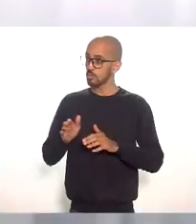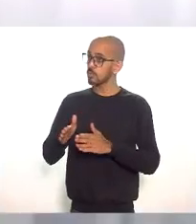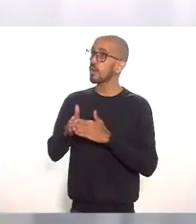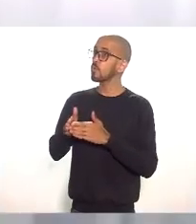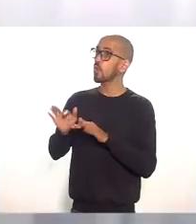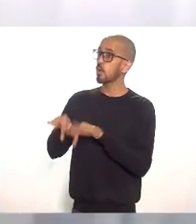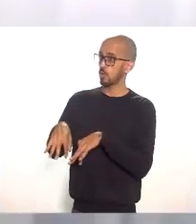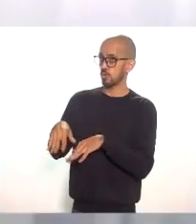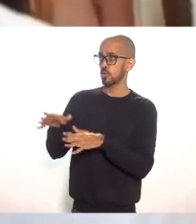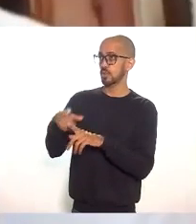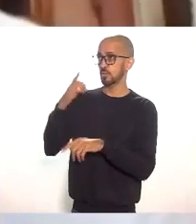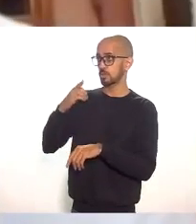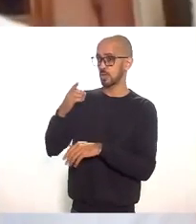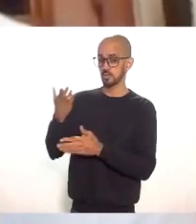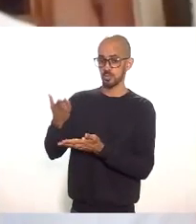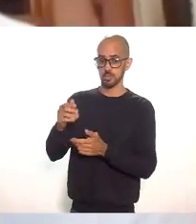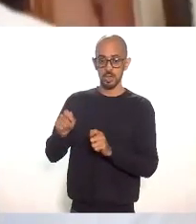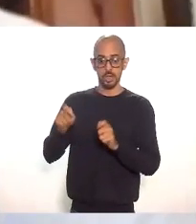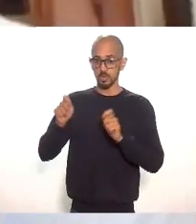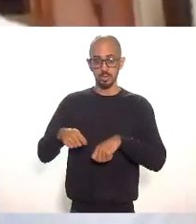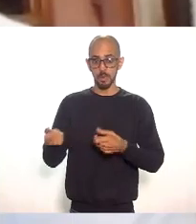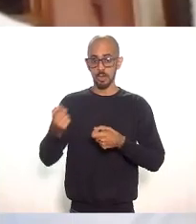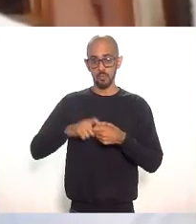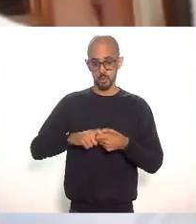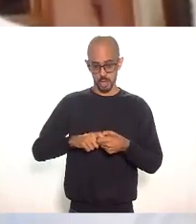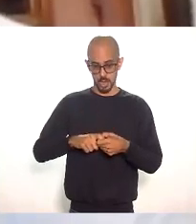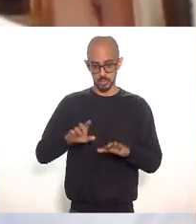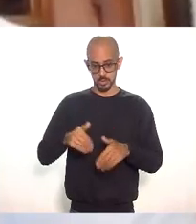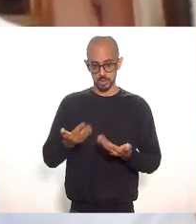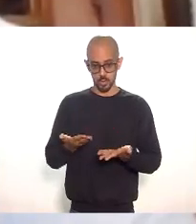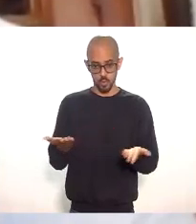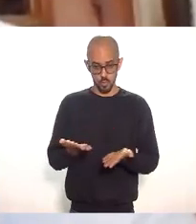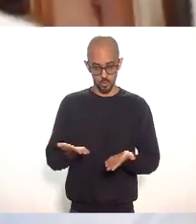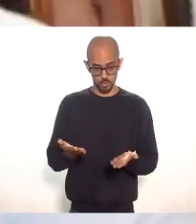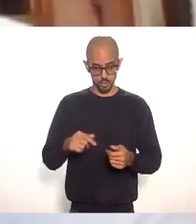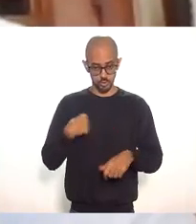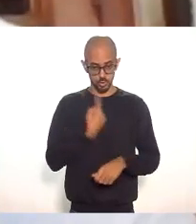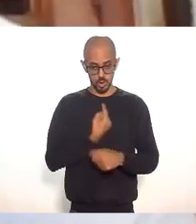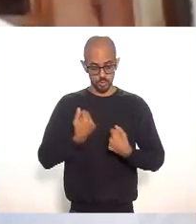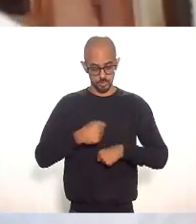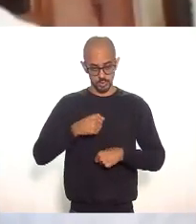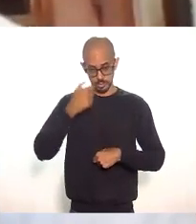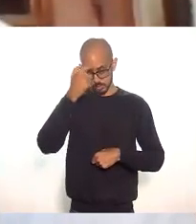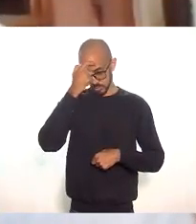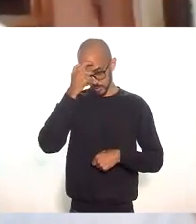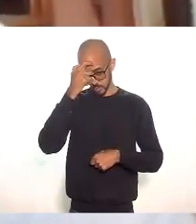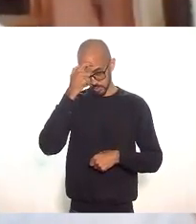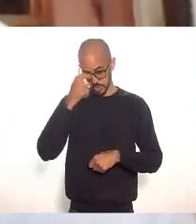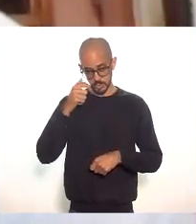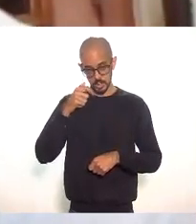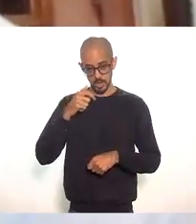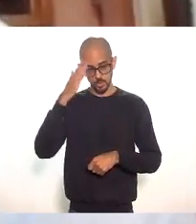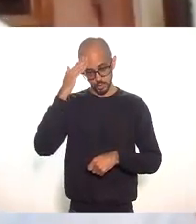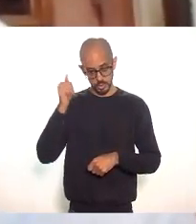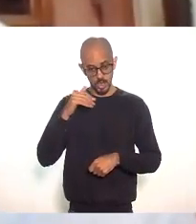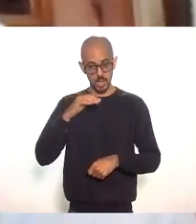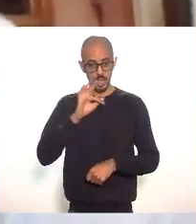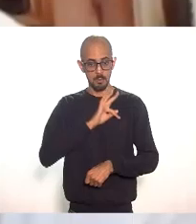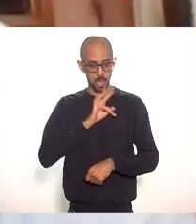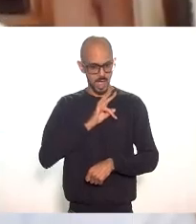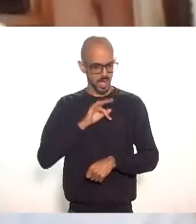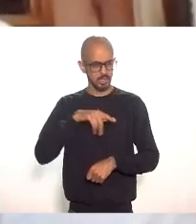condição de jeito nenhum de voltar. Então, hoje, nós temos que ter essa consciência. Eu sei que a Marta, eu sei que vários deputados, Luiz Paulo